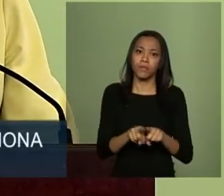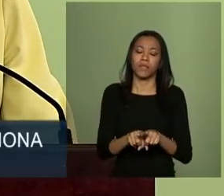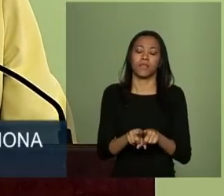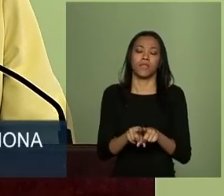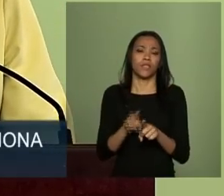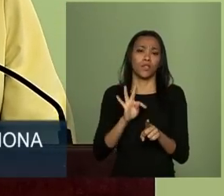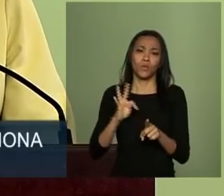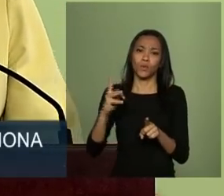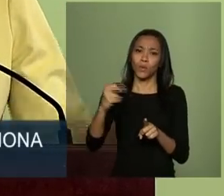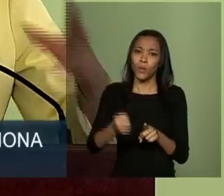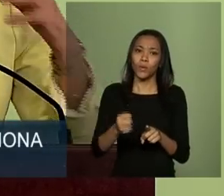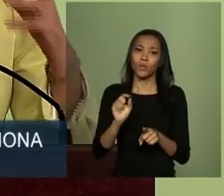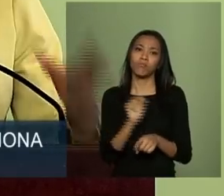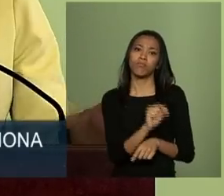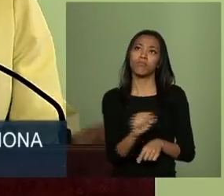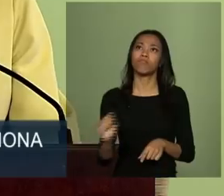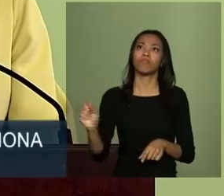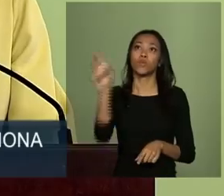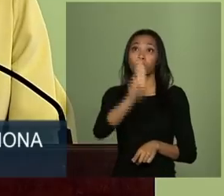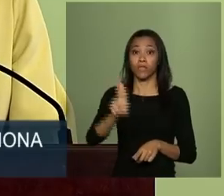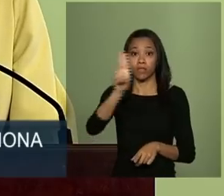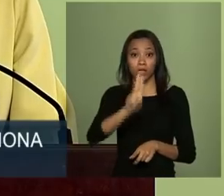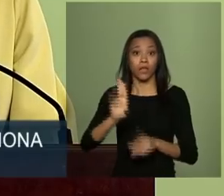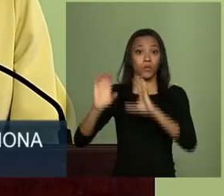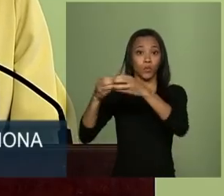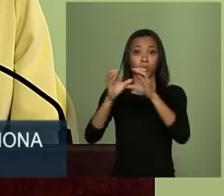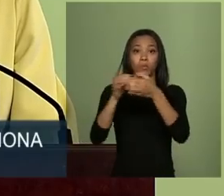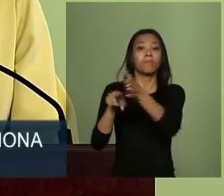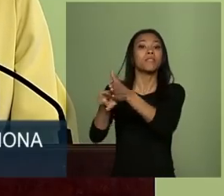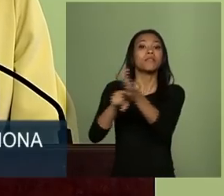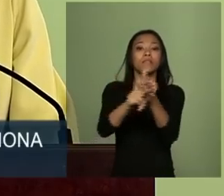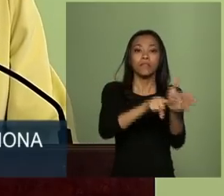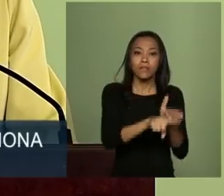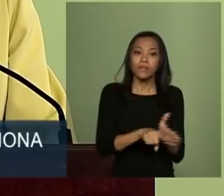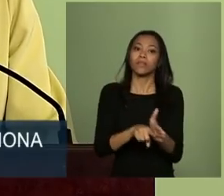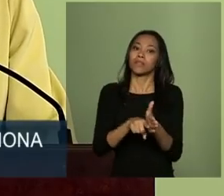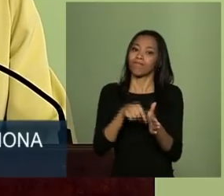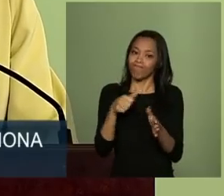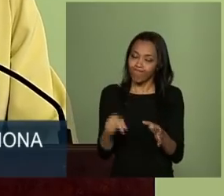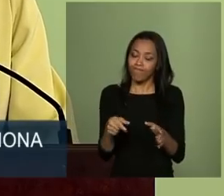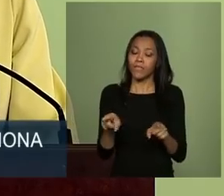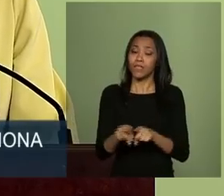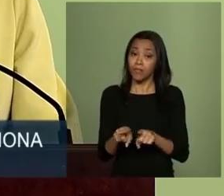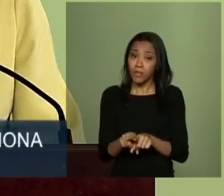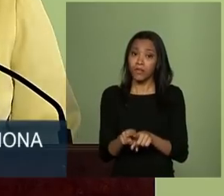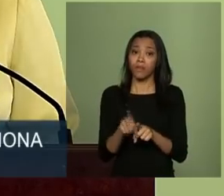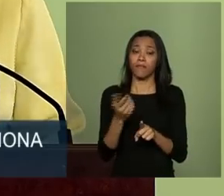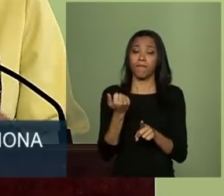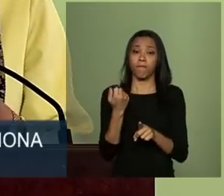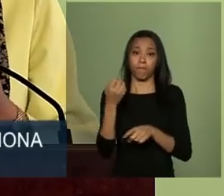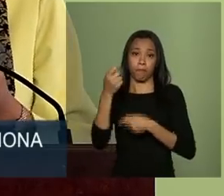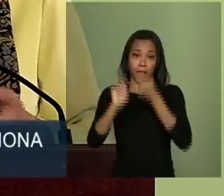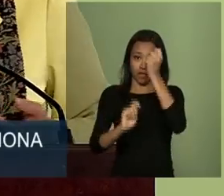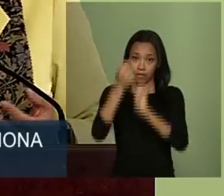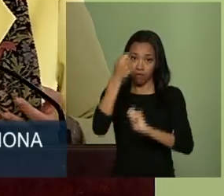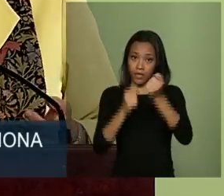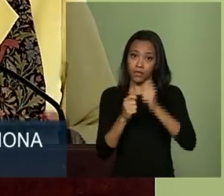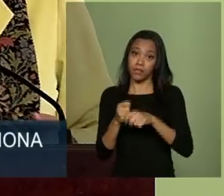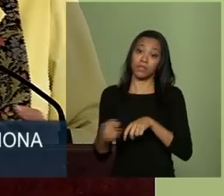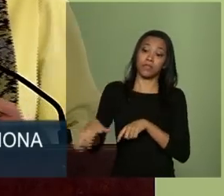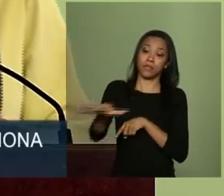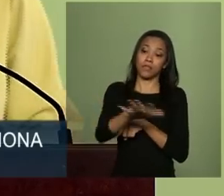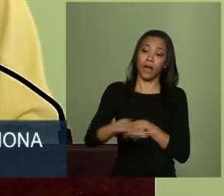comunidade acadêmica e de pesquisadores, e também as empresas na área de